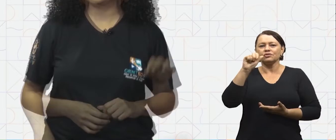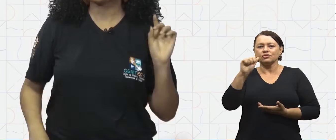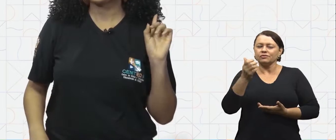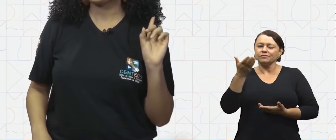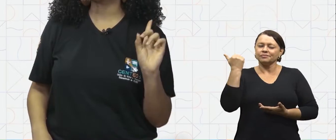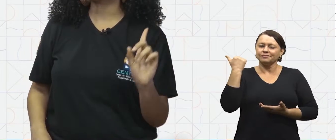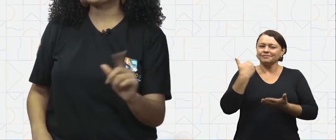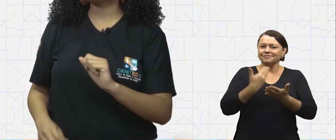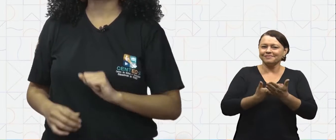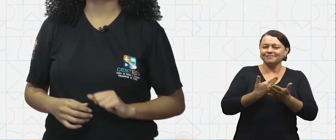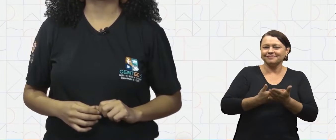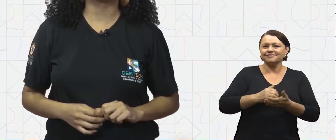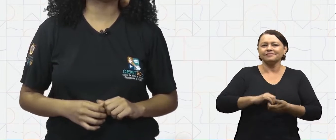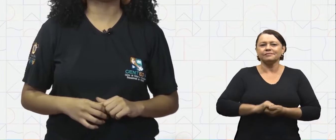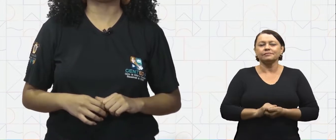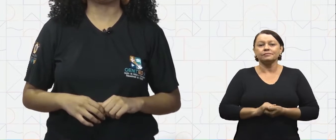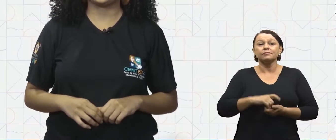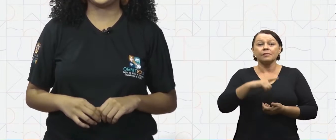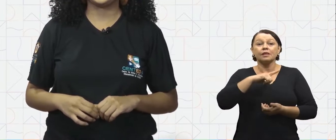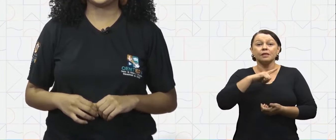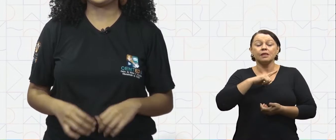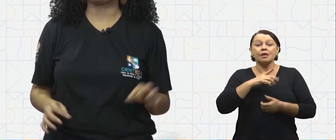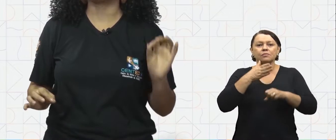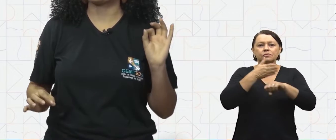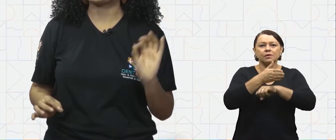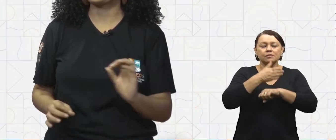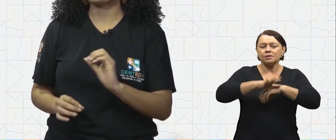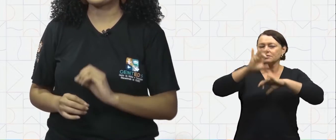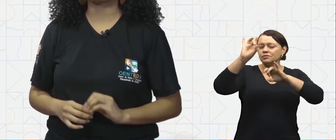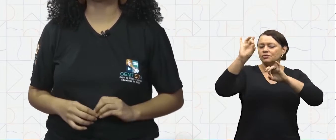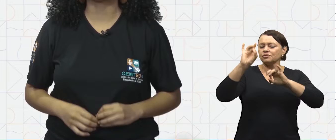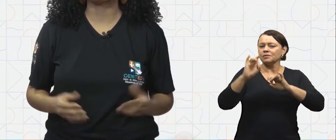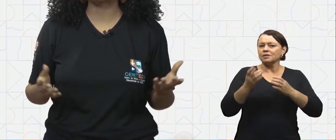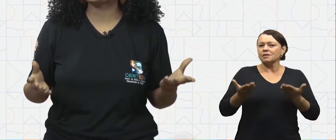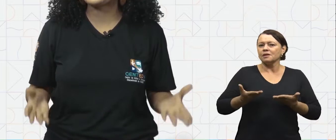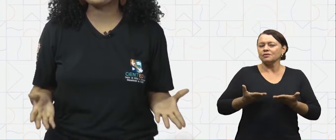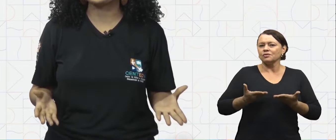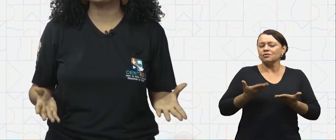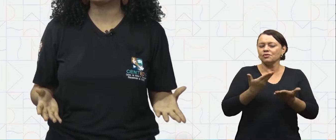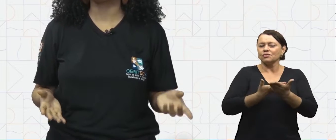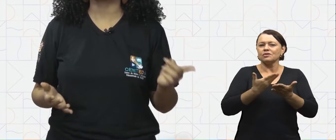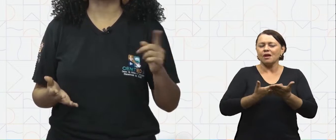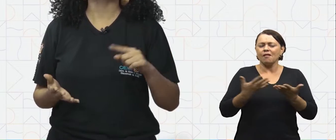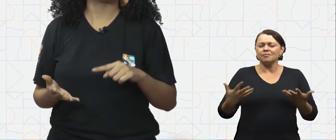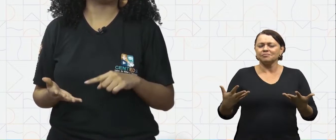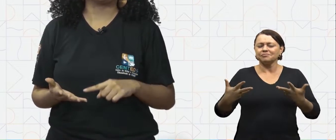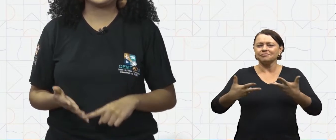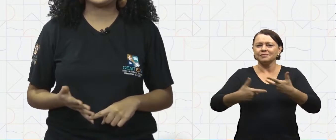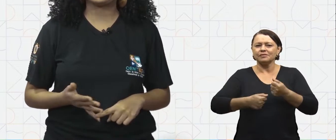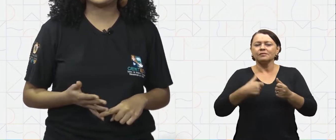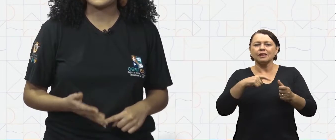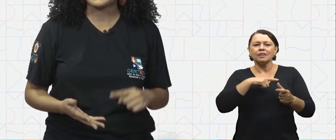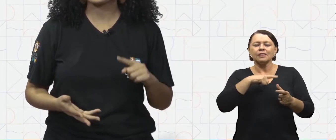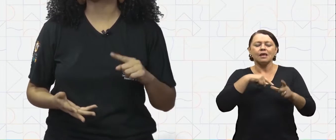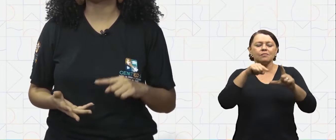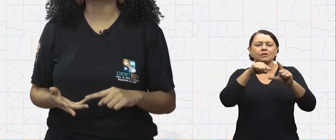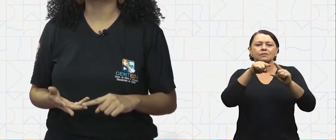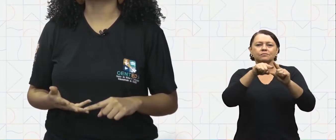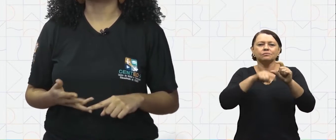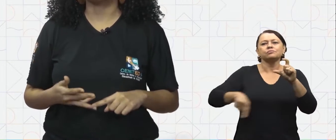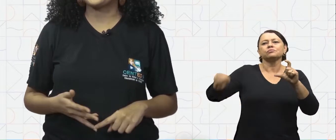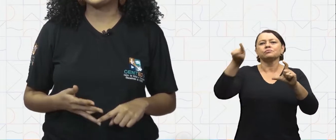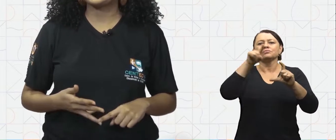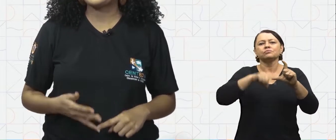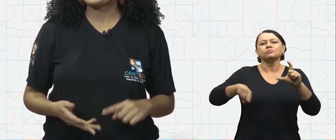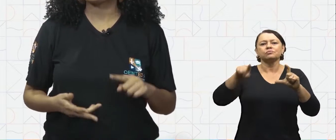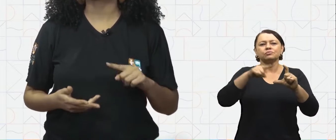aula? As participações especiais de hoje farão a aula ser incrível! Temos a roleta, a máquina